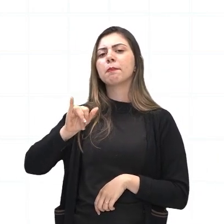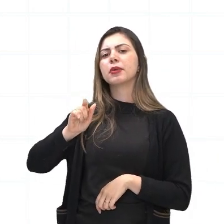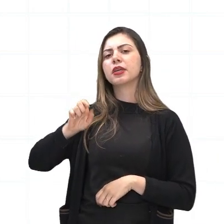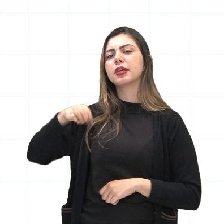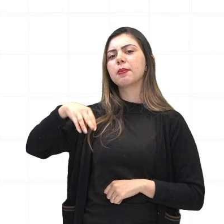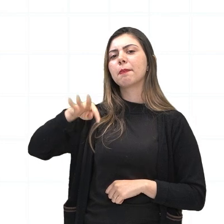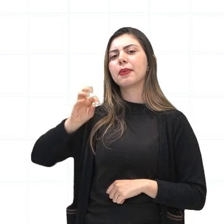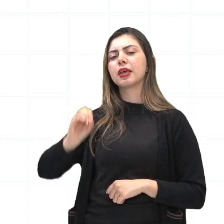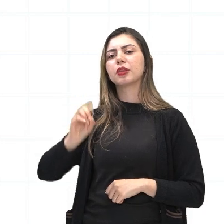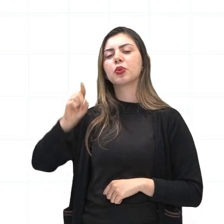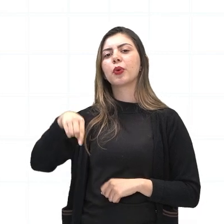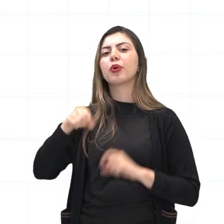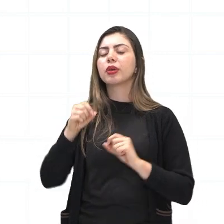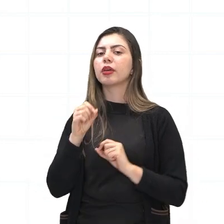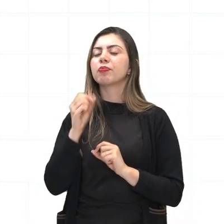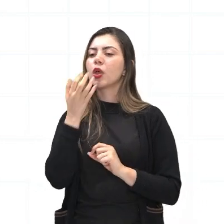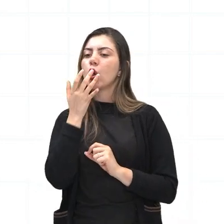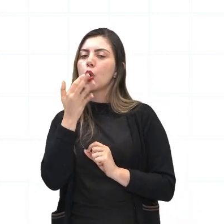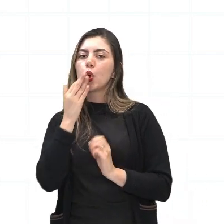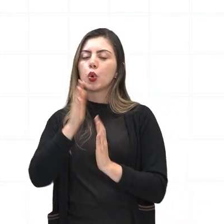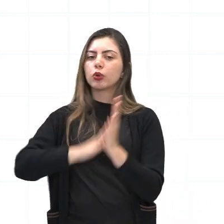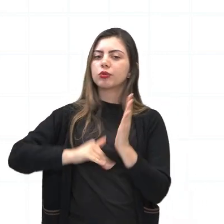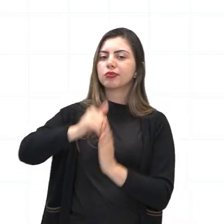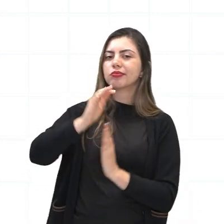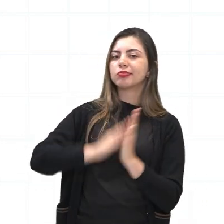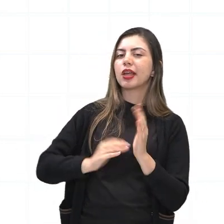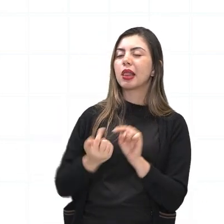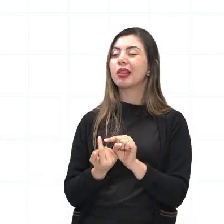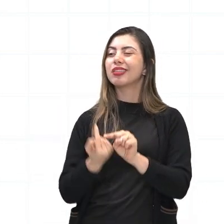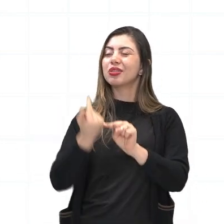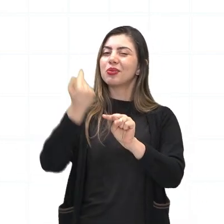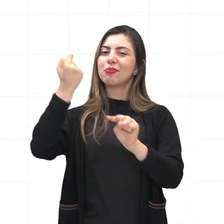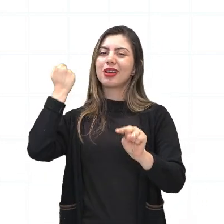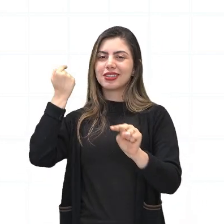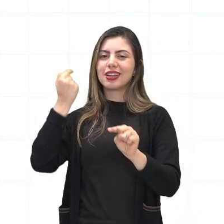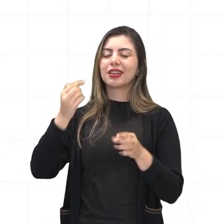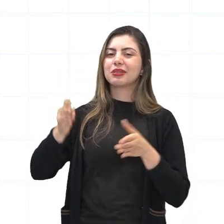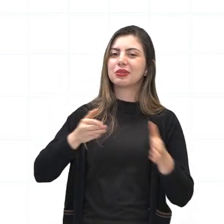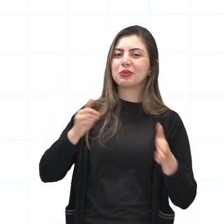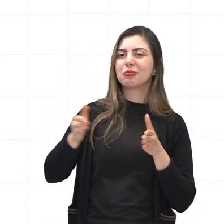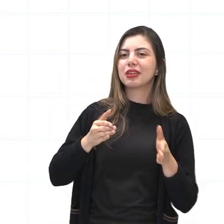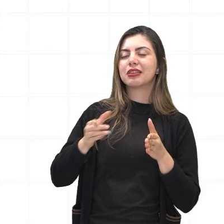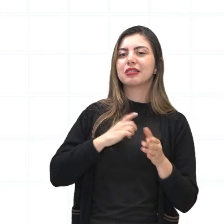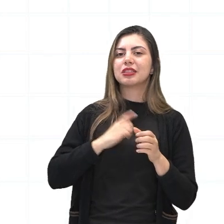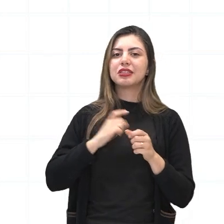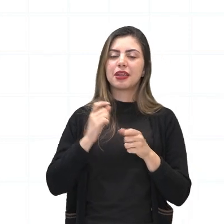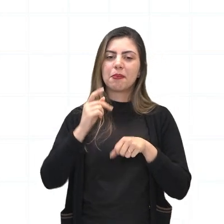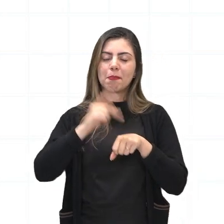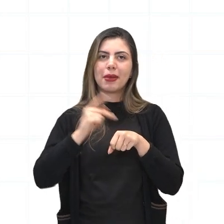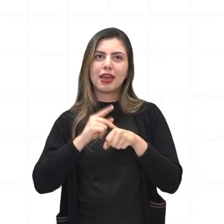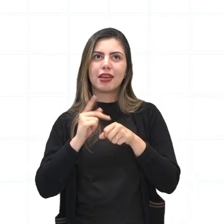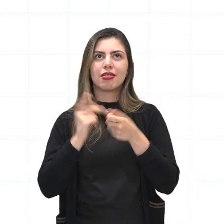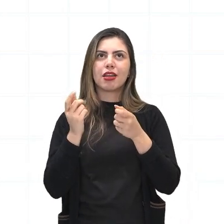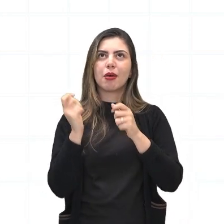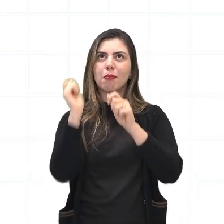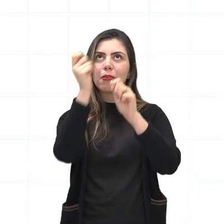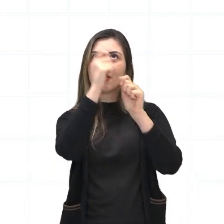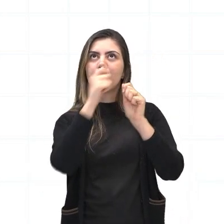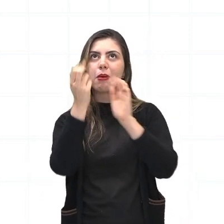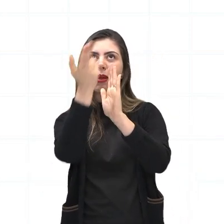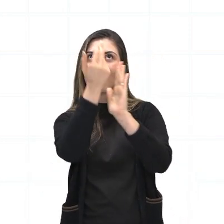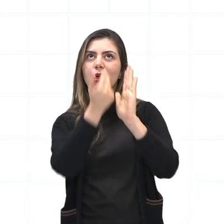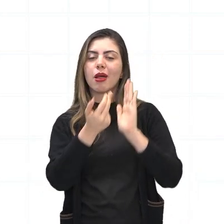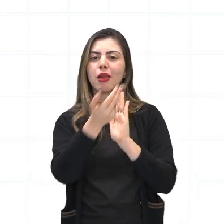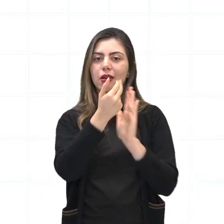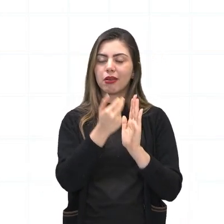de tinta, desde quando os homens, lá na época das cavernas, faziam sua própria tinta, ou os nossos